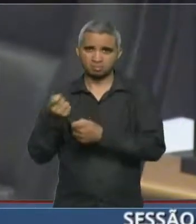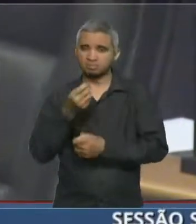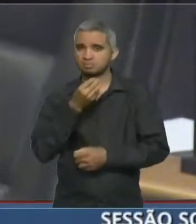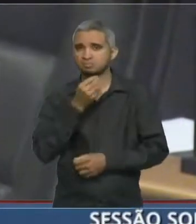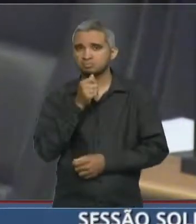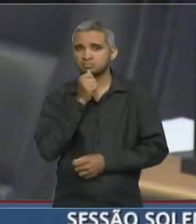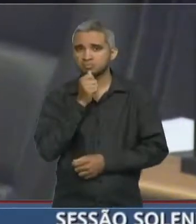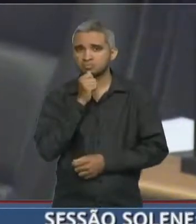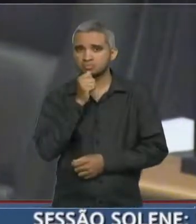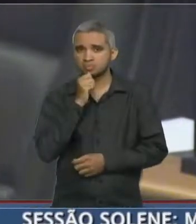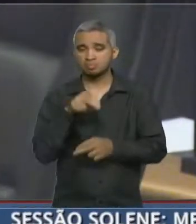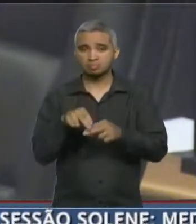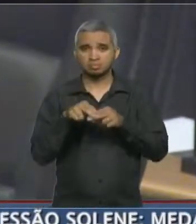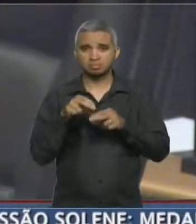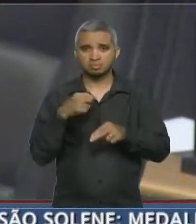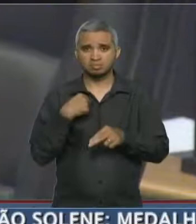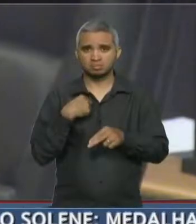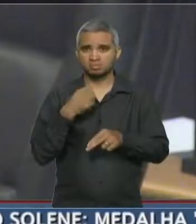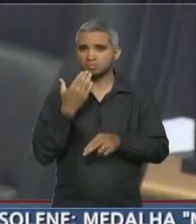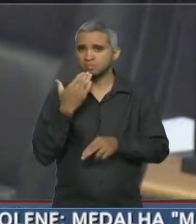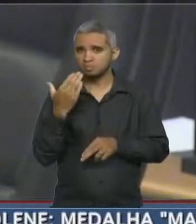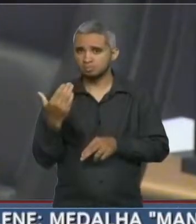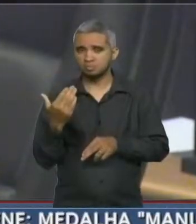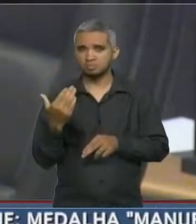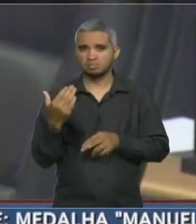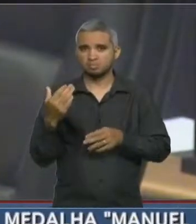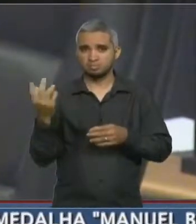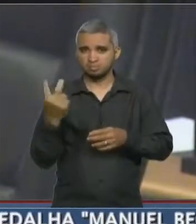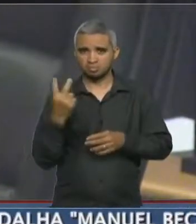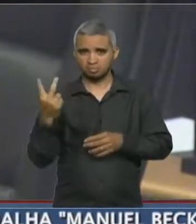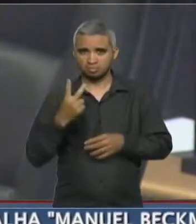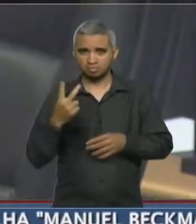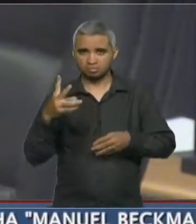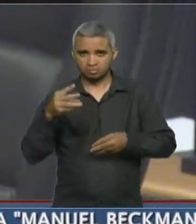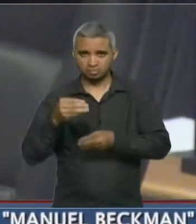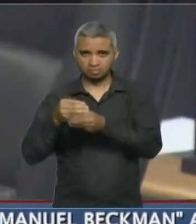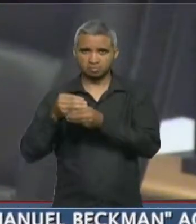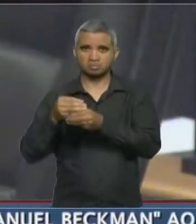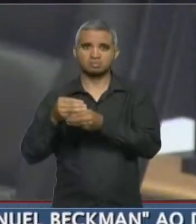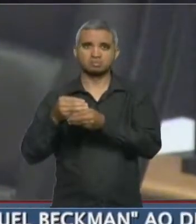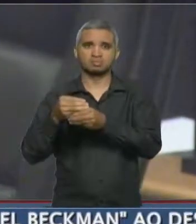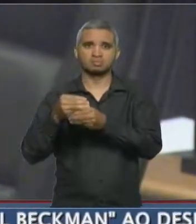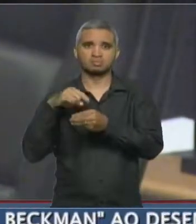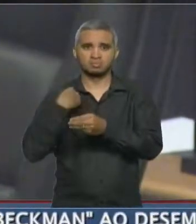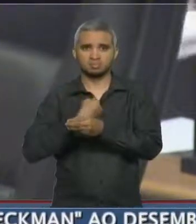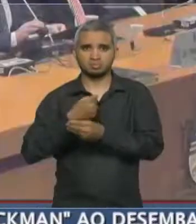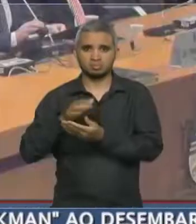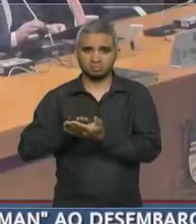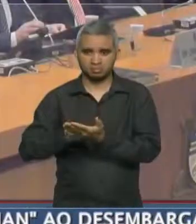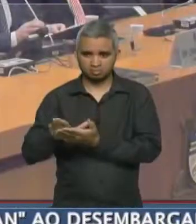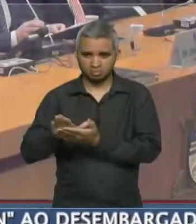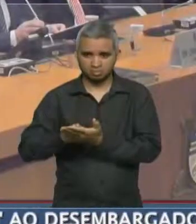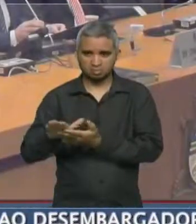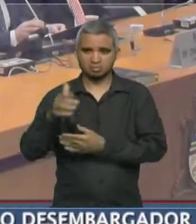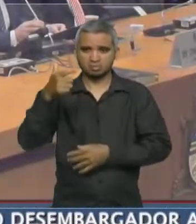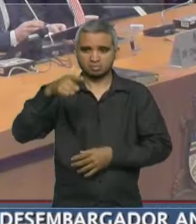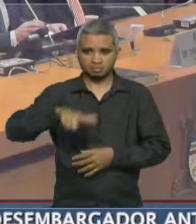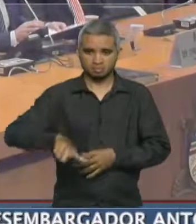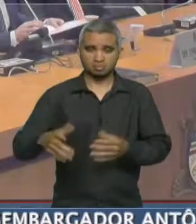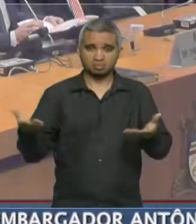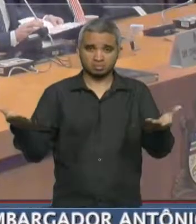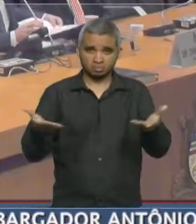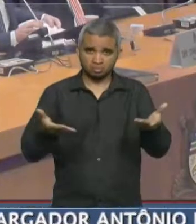associar a esta justa homenagem. Nós fizemos, inclusive, a republicação e hoje estamos tendo a